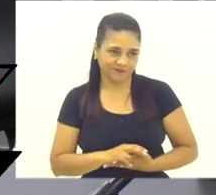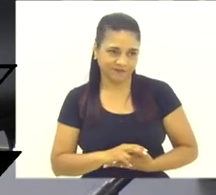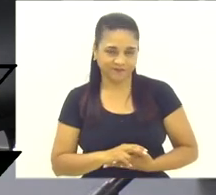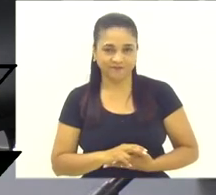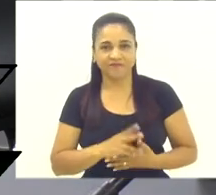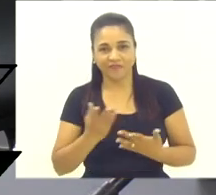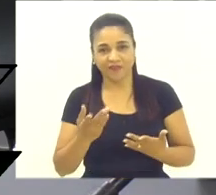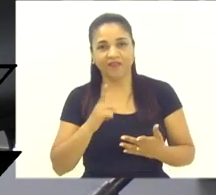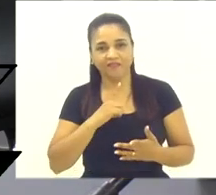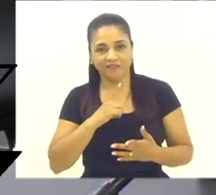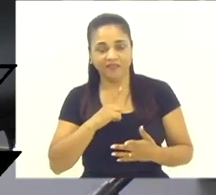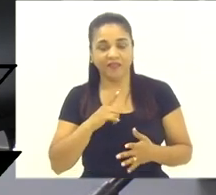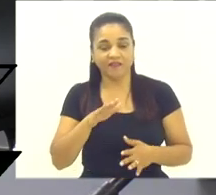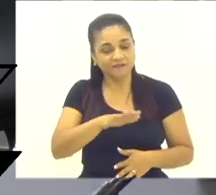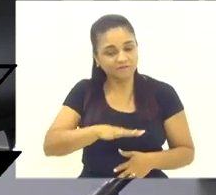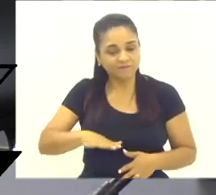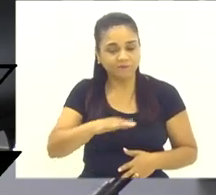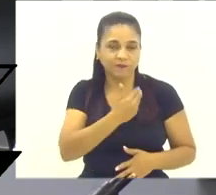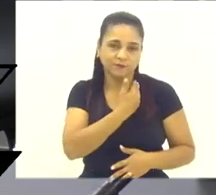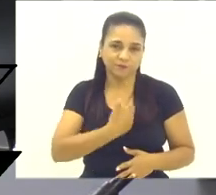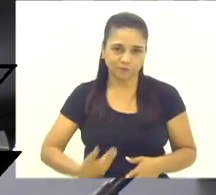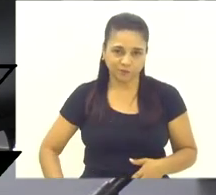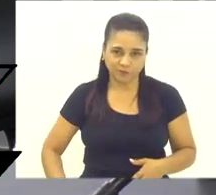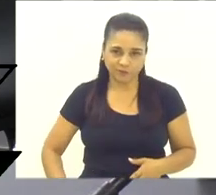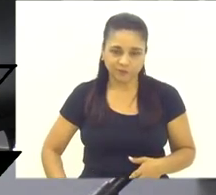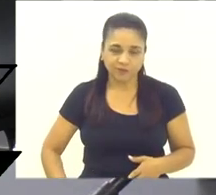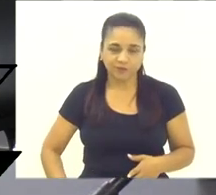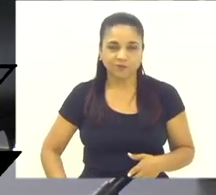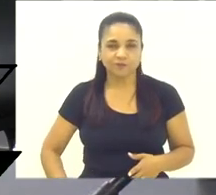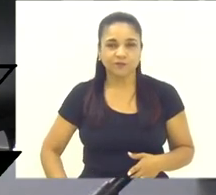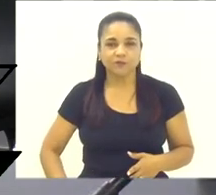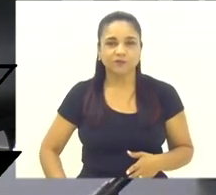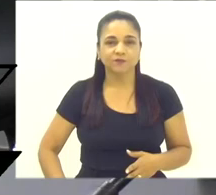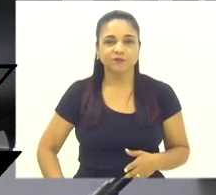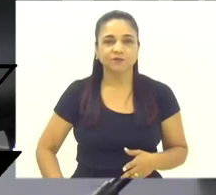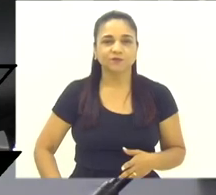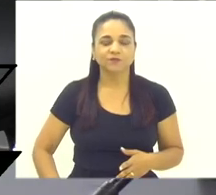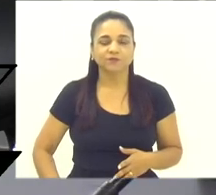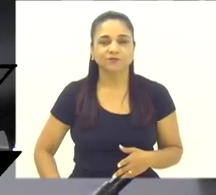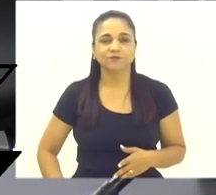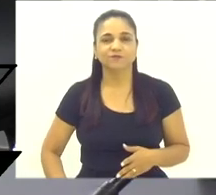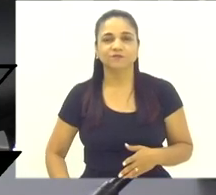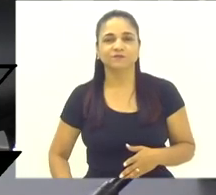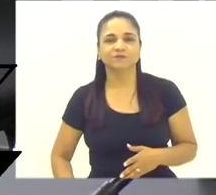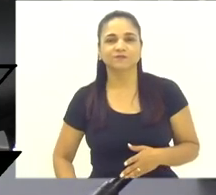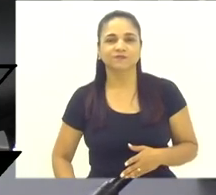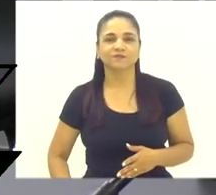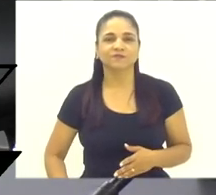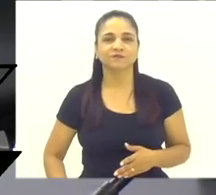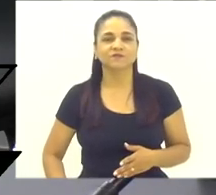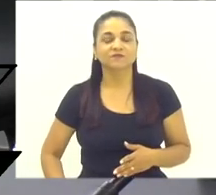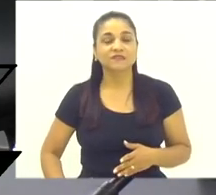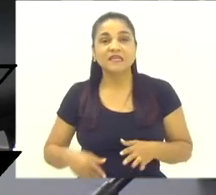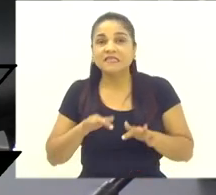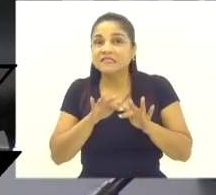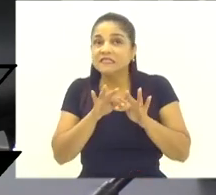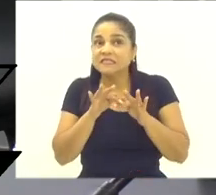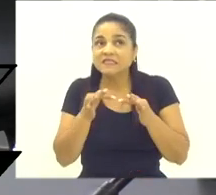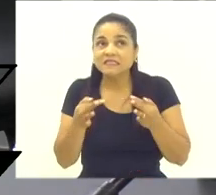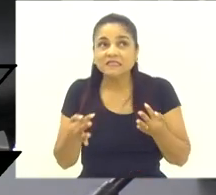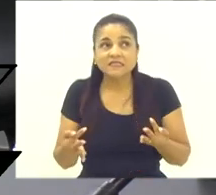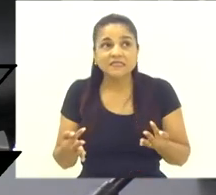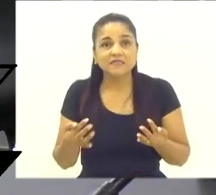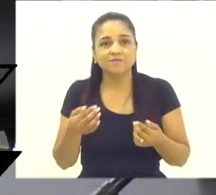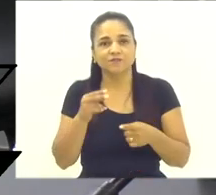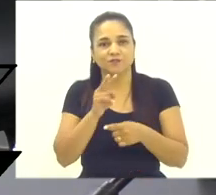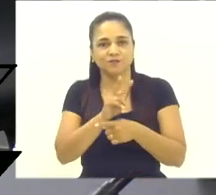de espaços públicos onde você sabe de a gente fala são coisas muito simples às vezes